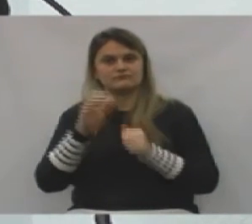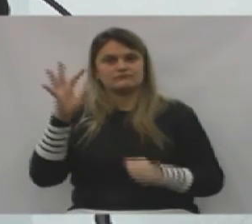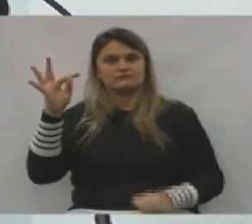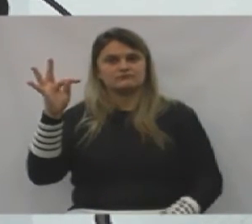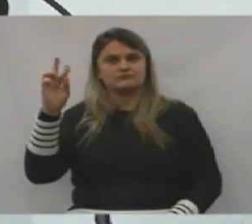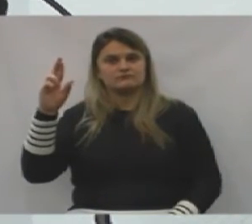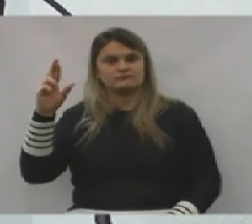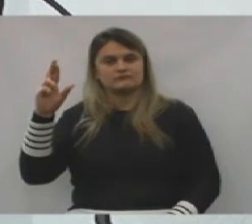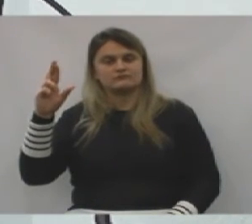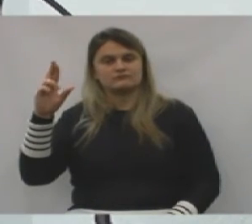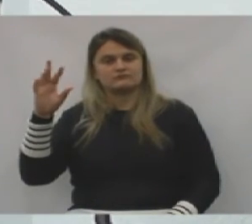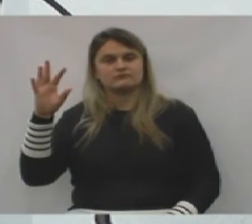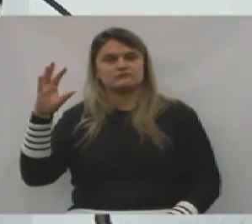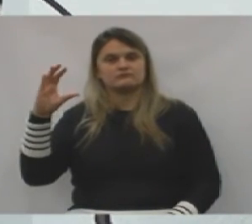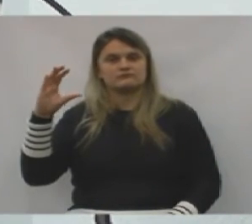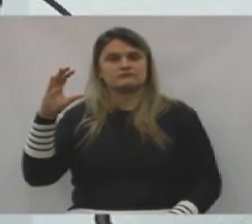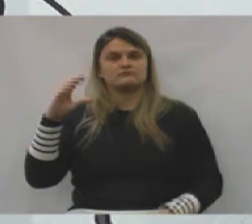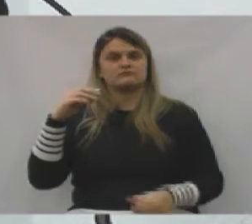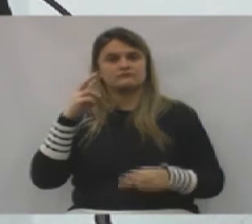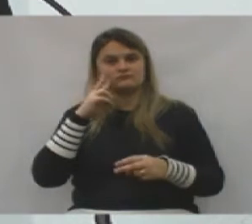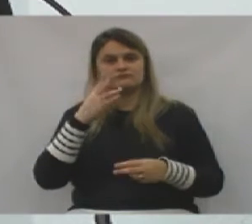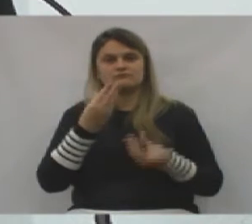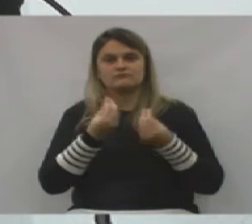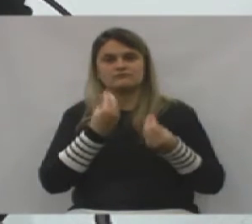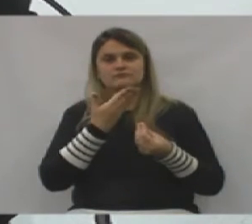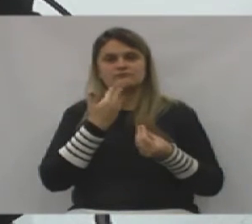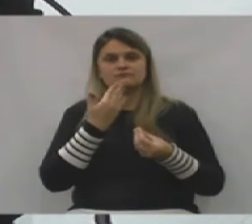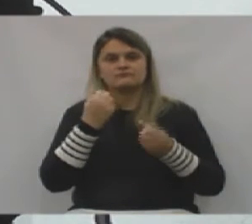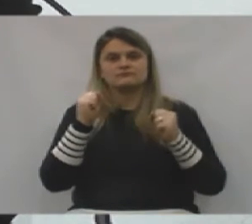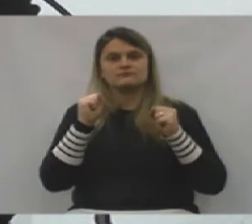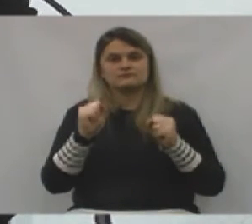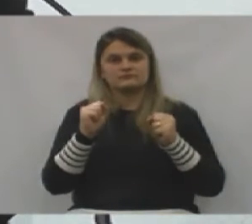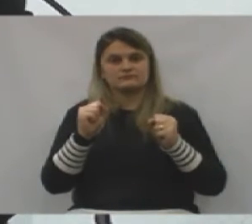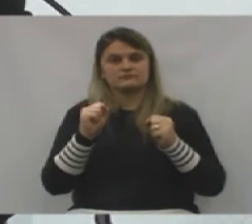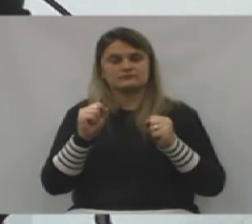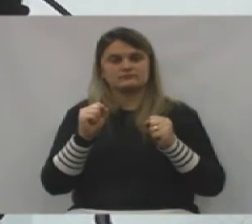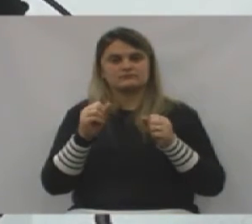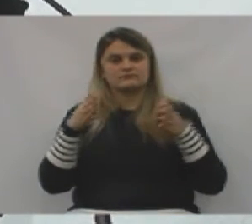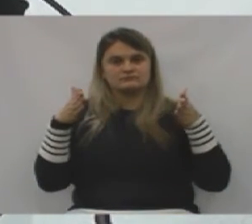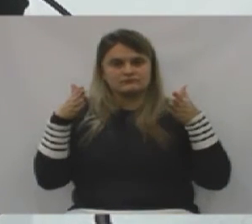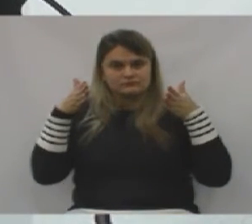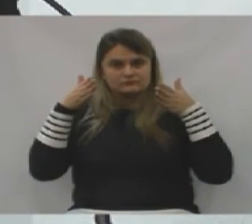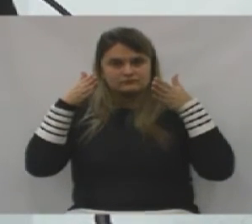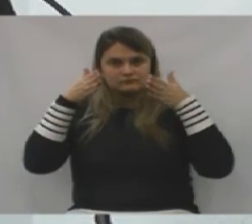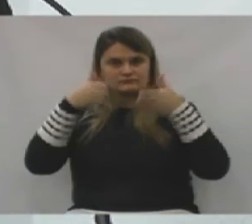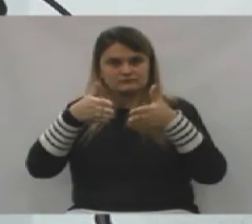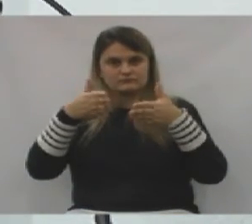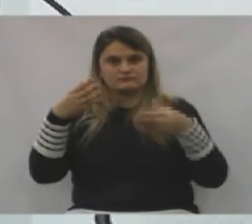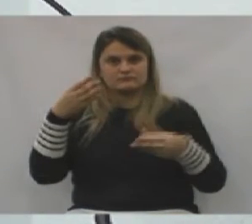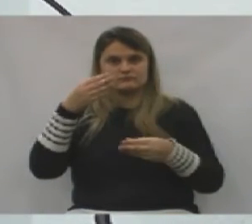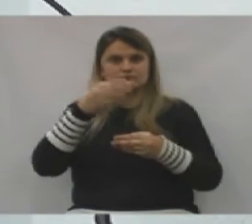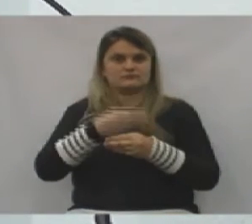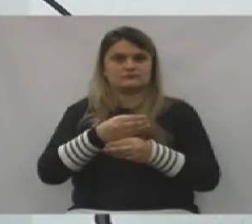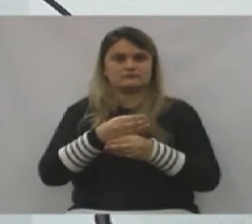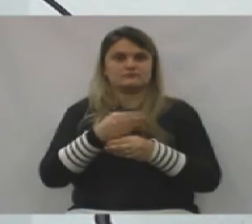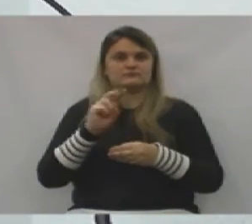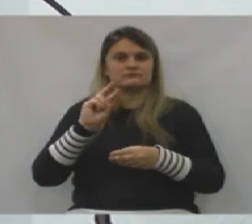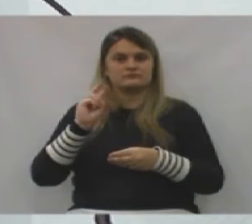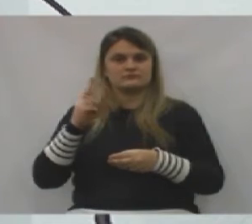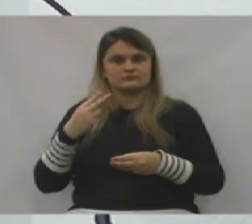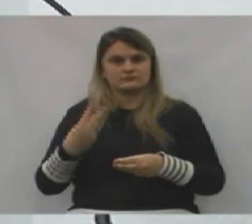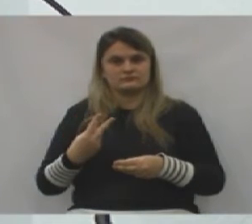Contas, porque nós queremos que seja da melhor forma possível esse direcionamento também da emenda impositiva dos